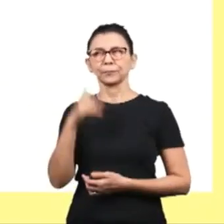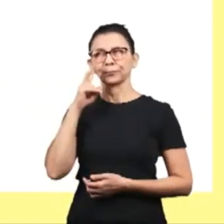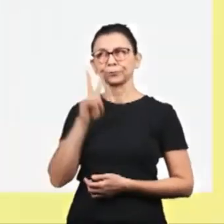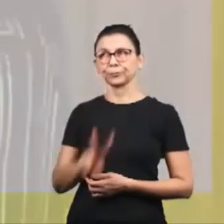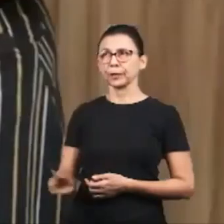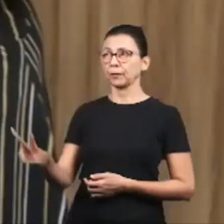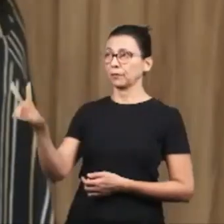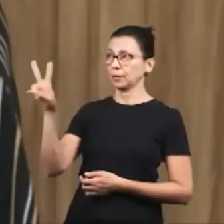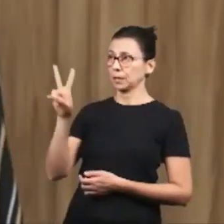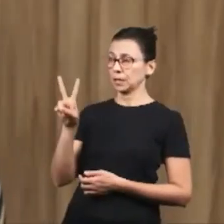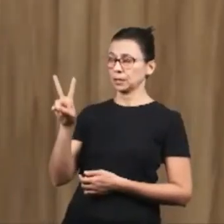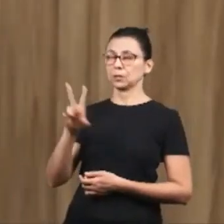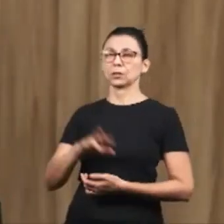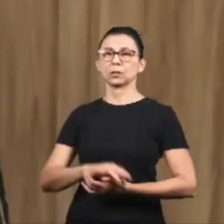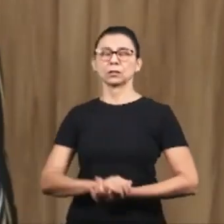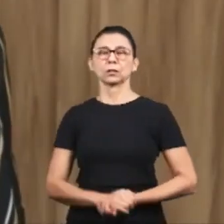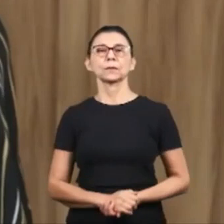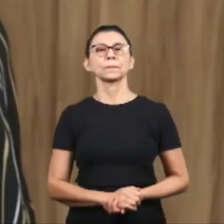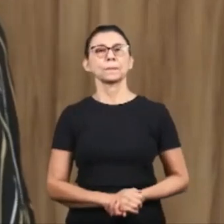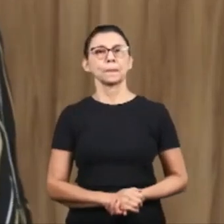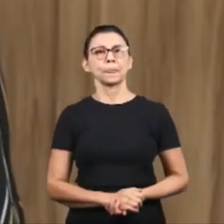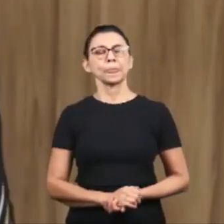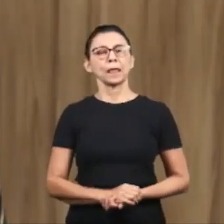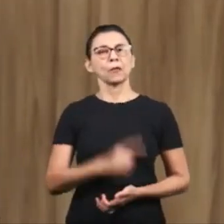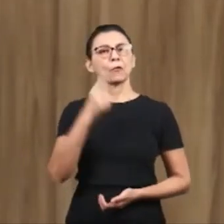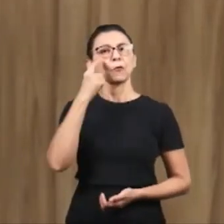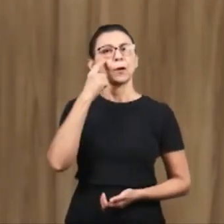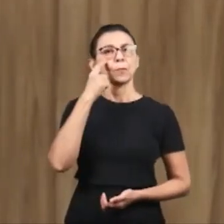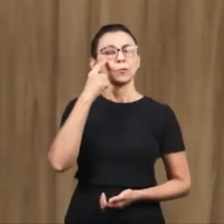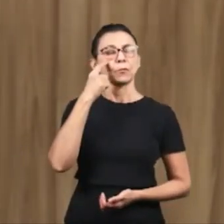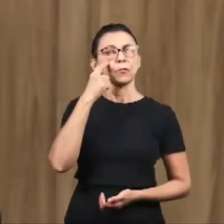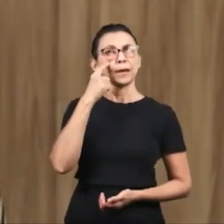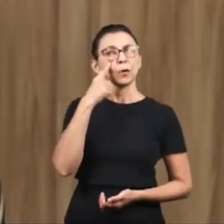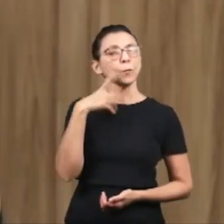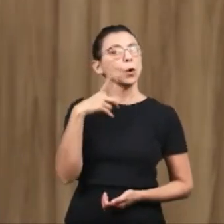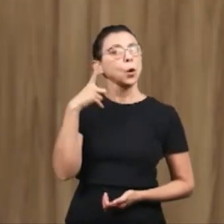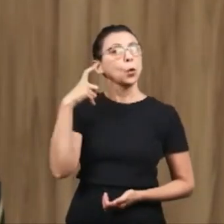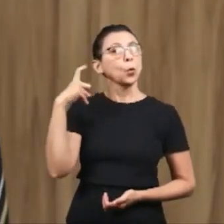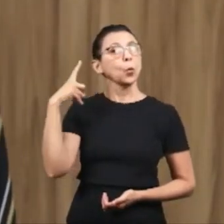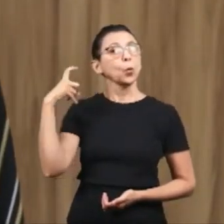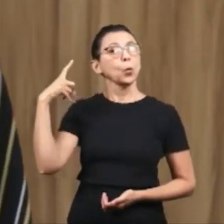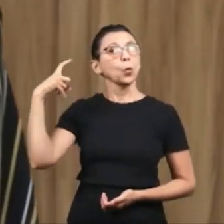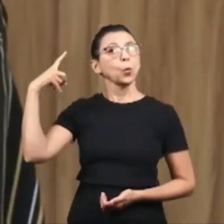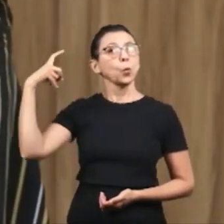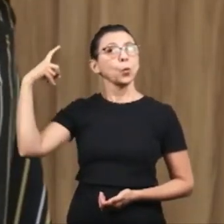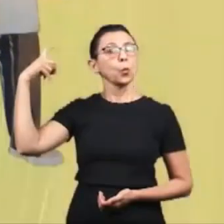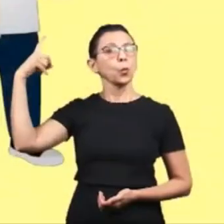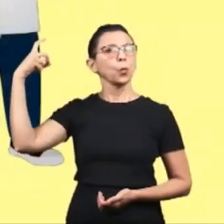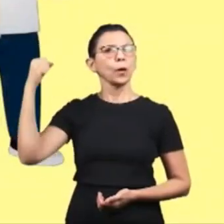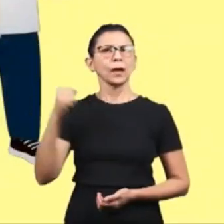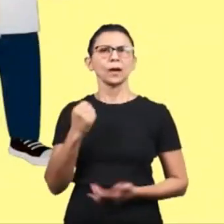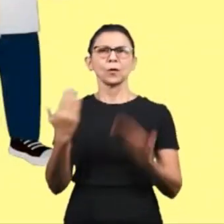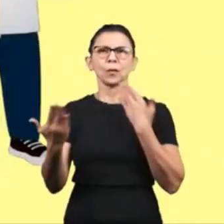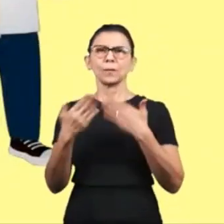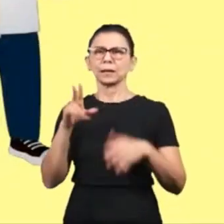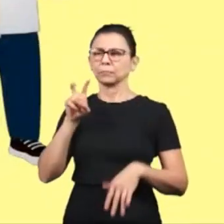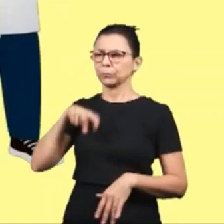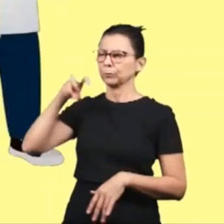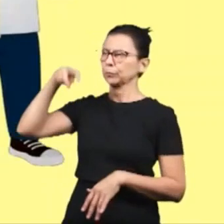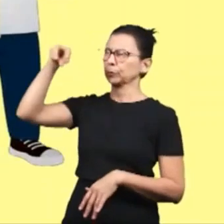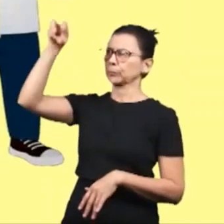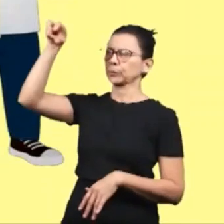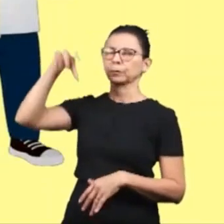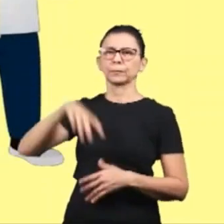nós temos as notas de forma crescente, ascendente, como se nós estivéssemos subindo uma